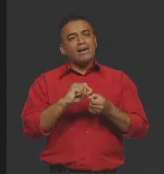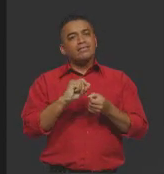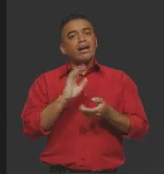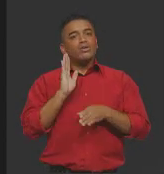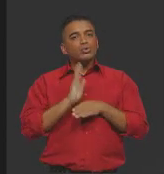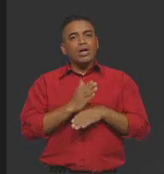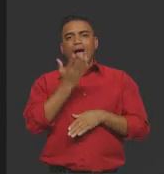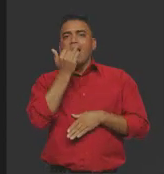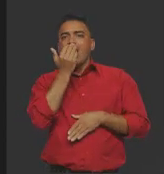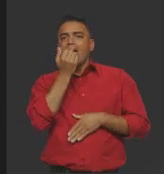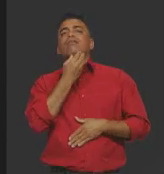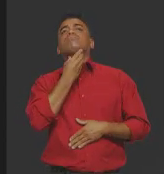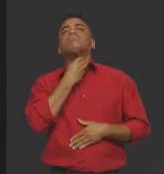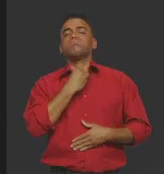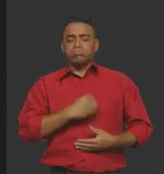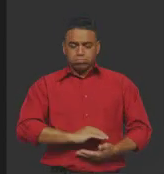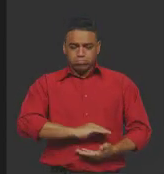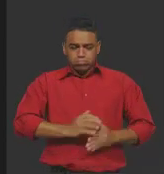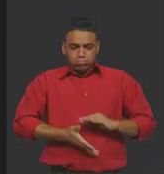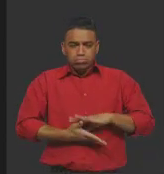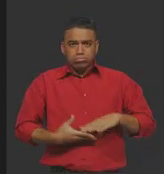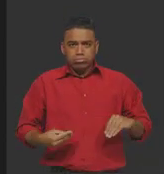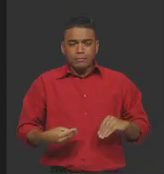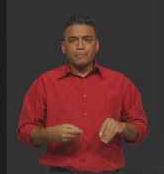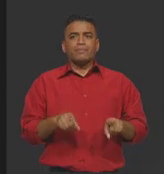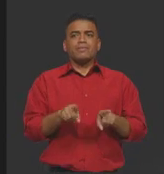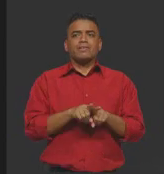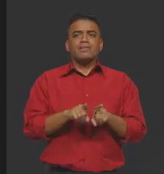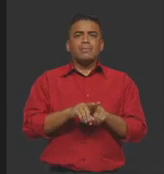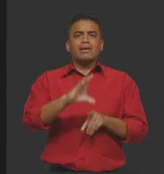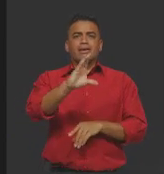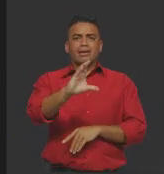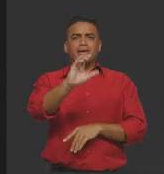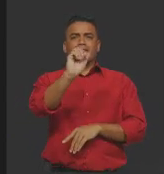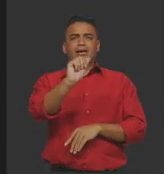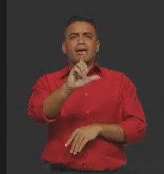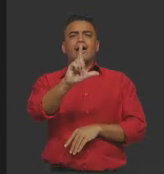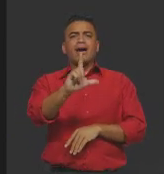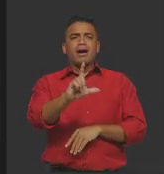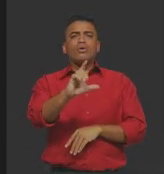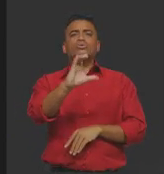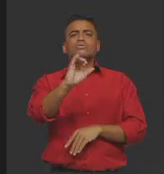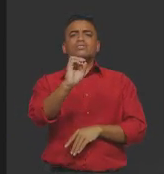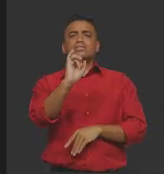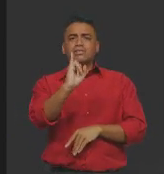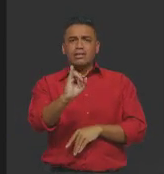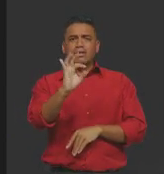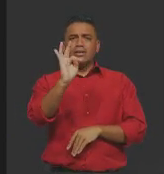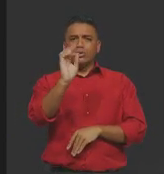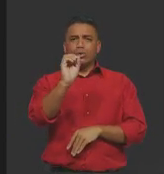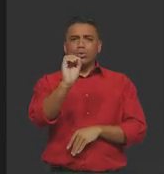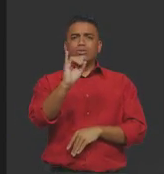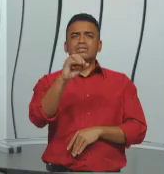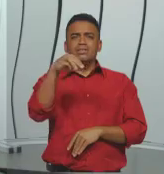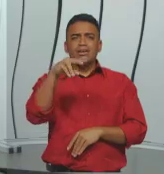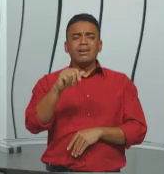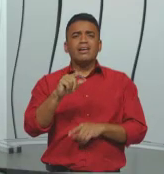metabólicos. E temos a calcitocina, que reduz os níveis de cálcio no